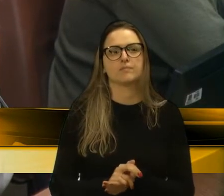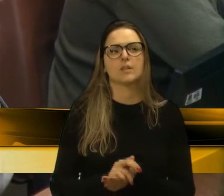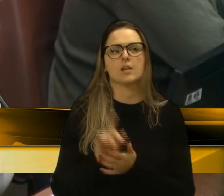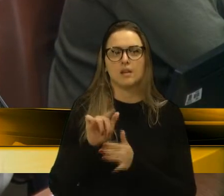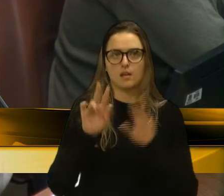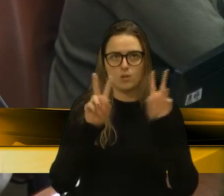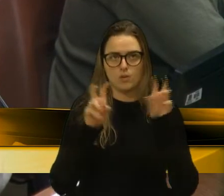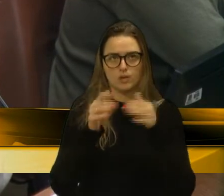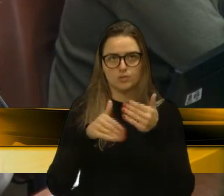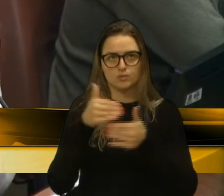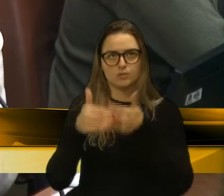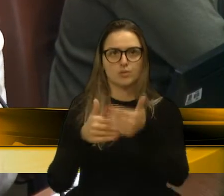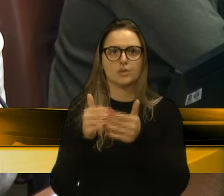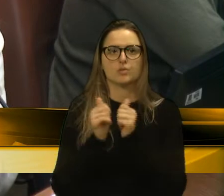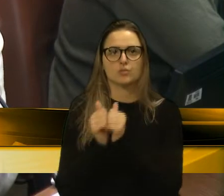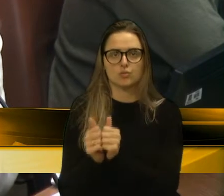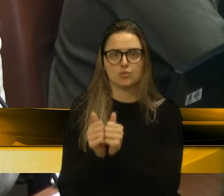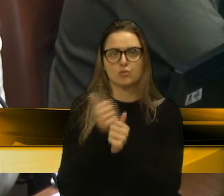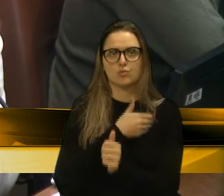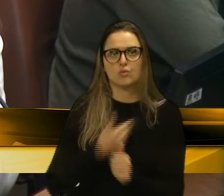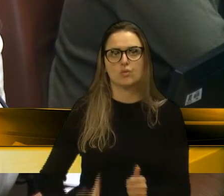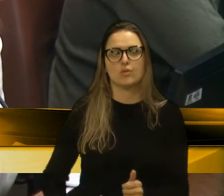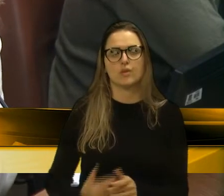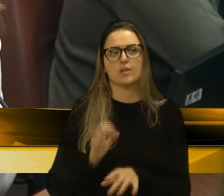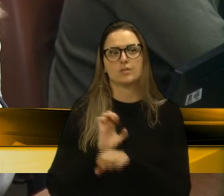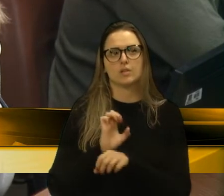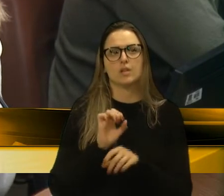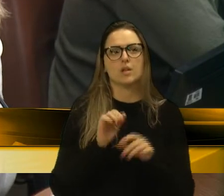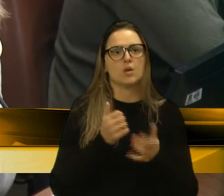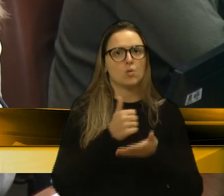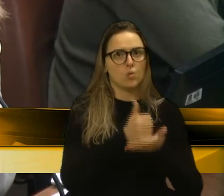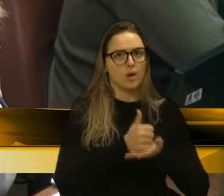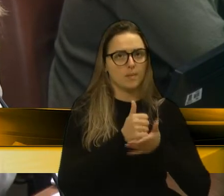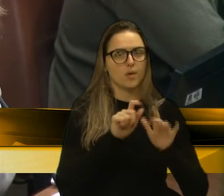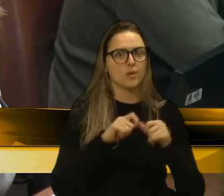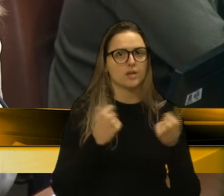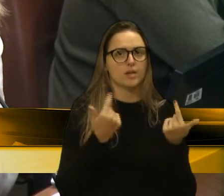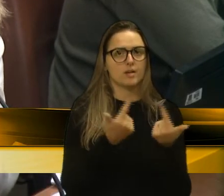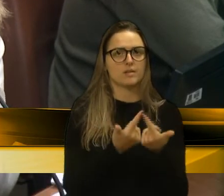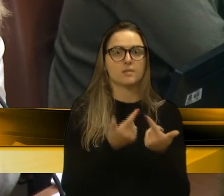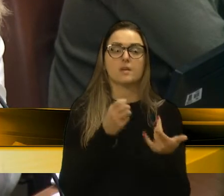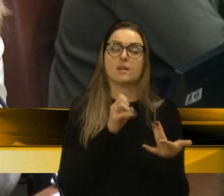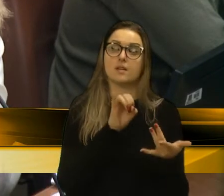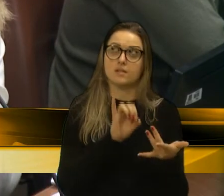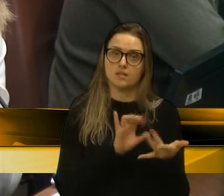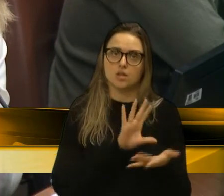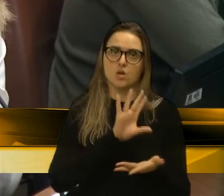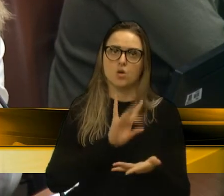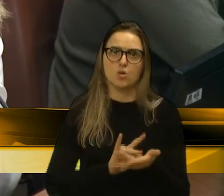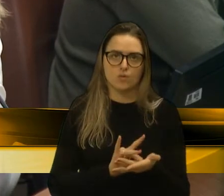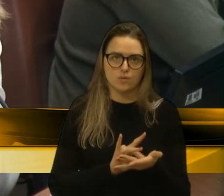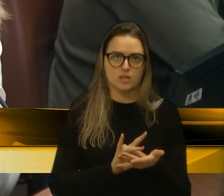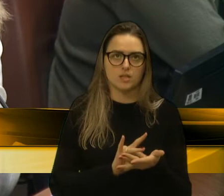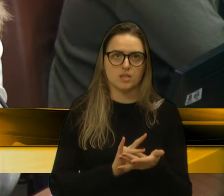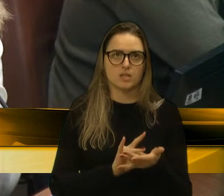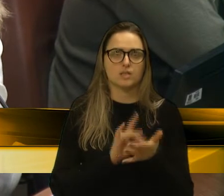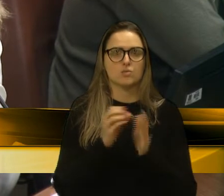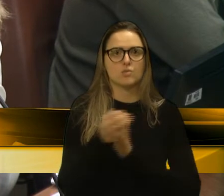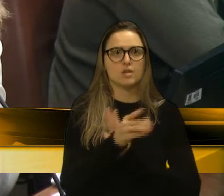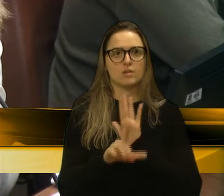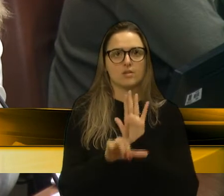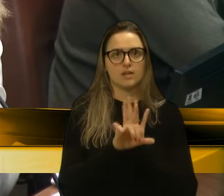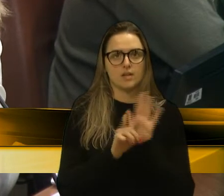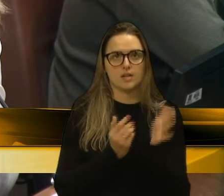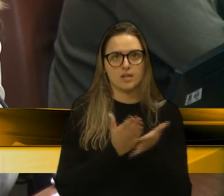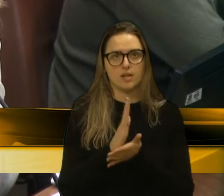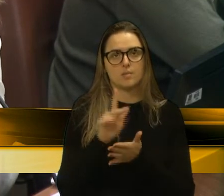que está encaminhado, mas esse apoio da Assembleia vai ser fundamental caso, de fato, se encaminhe uma legislação que